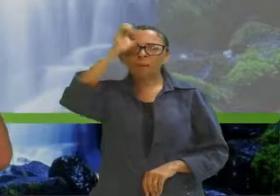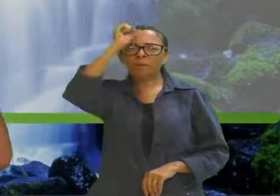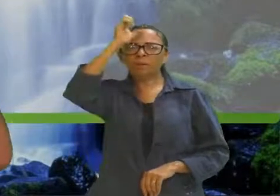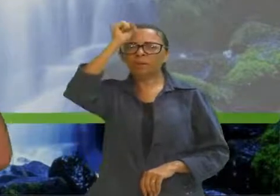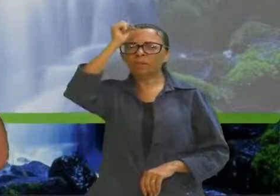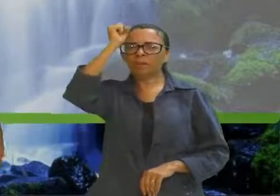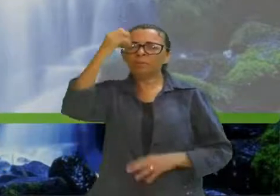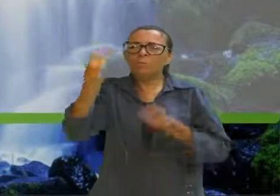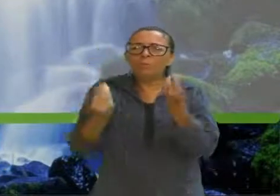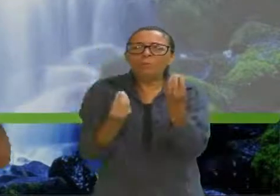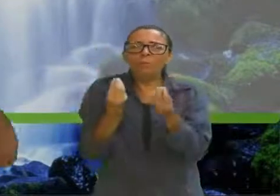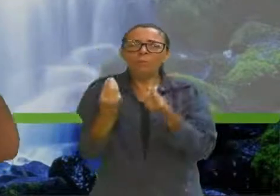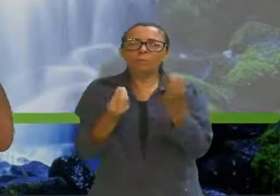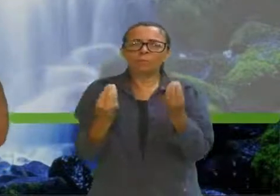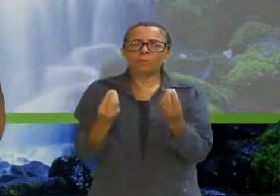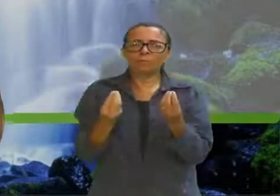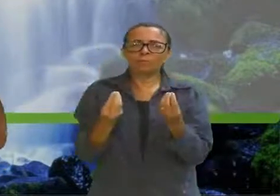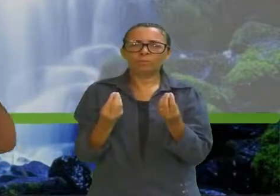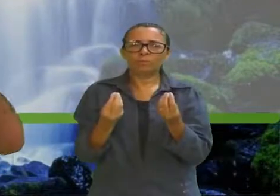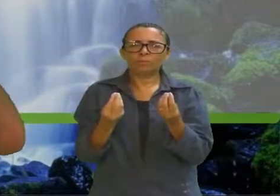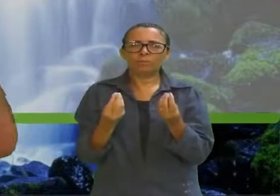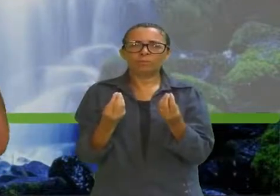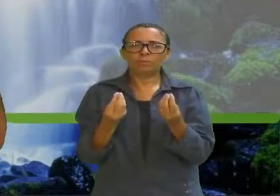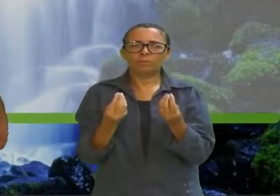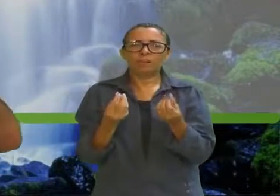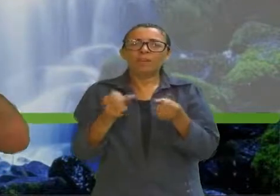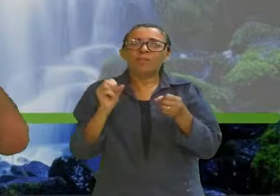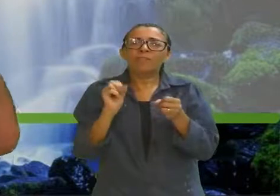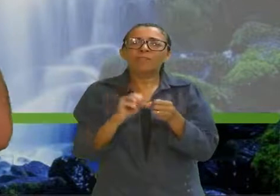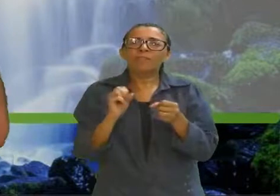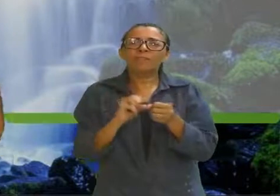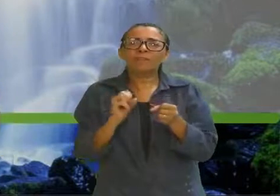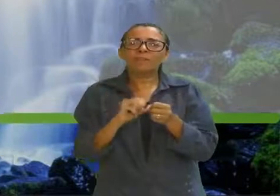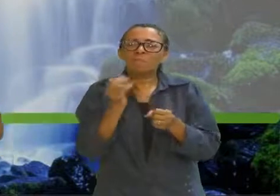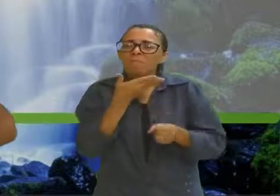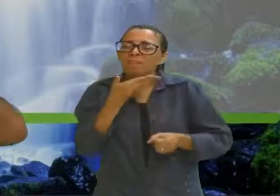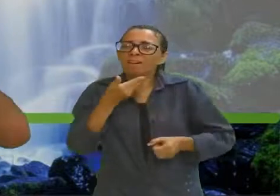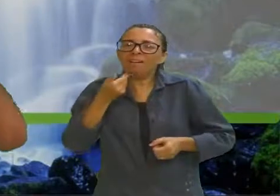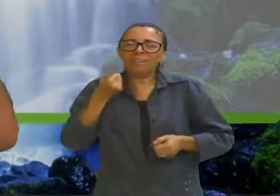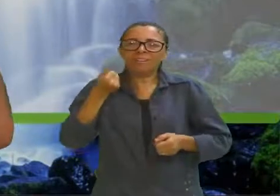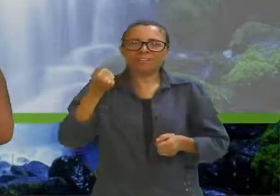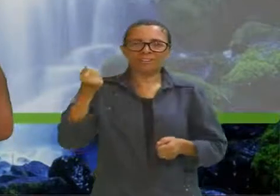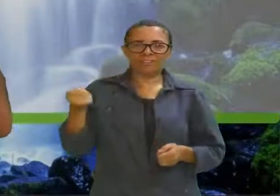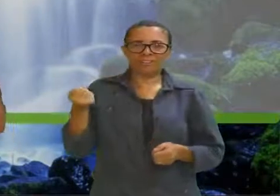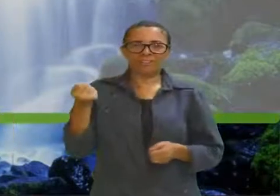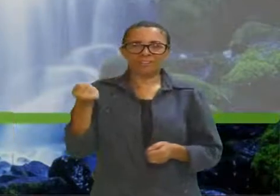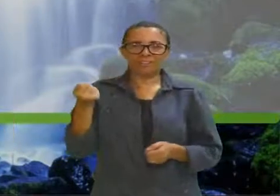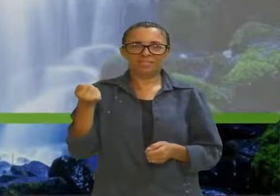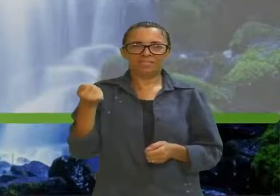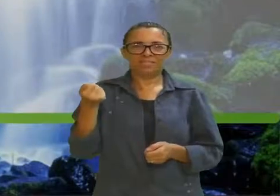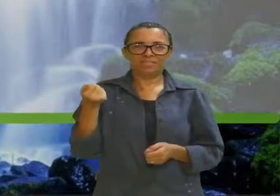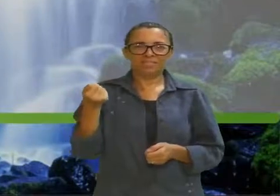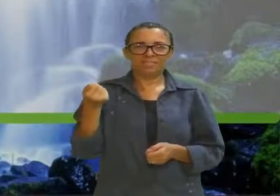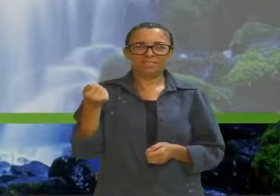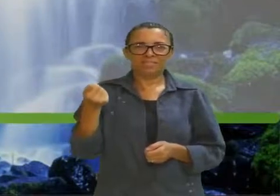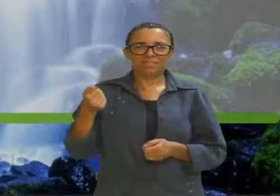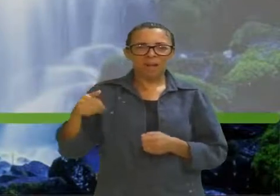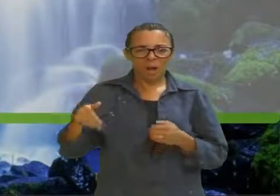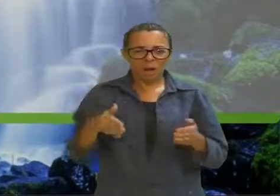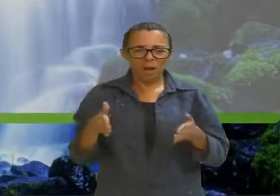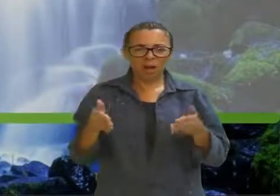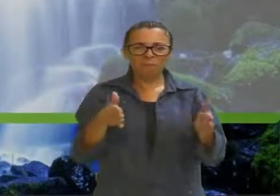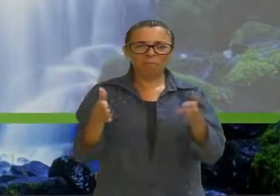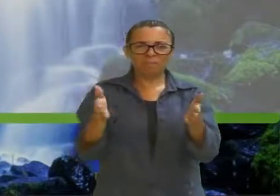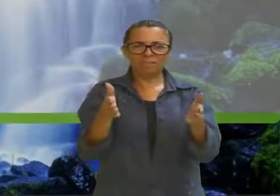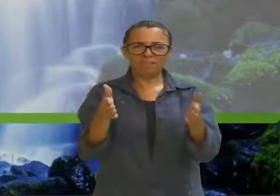vida naquilo que nós estamos aquém e irmos melhorando, com o Espírito Santo nos ajudando. Detalhe, hein, que eu não posso